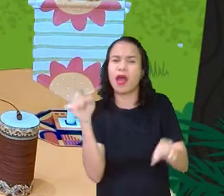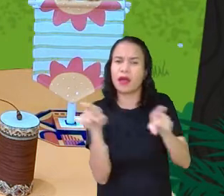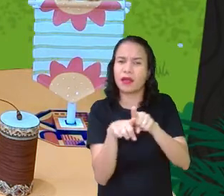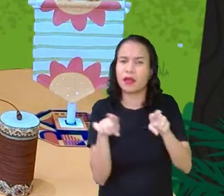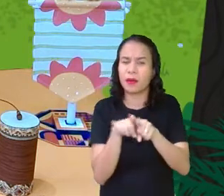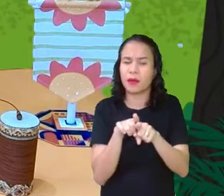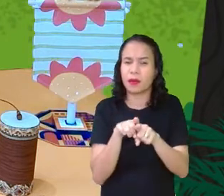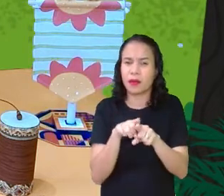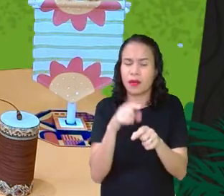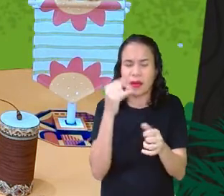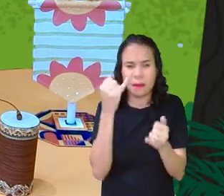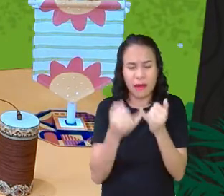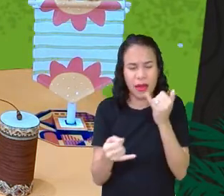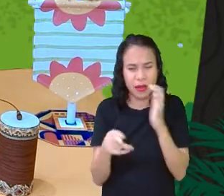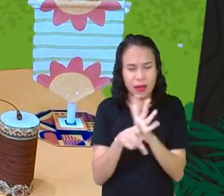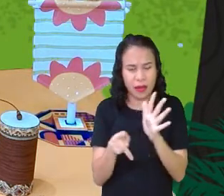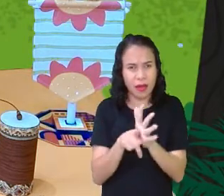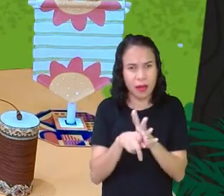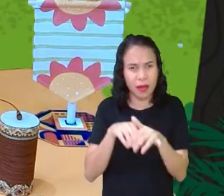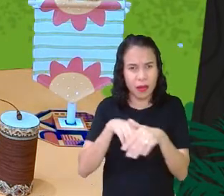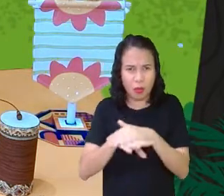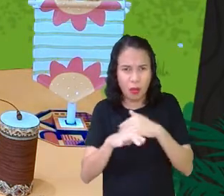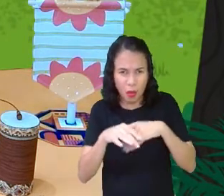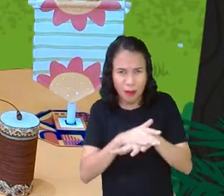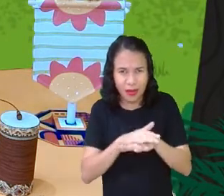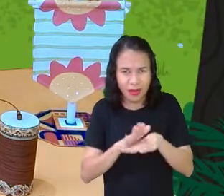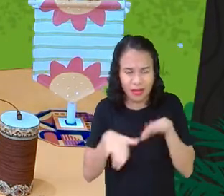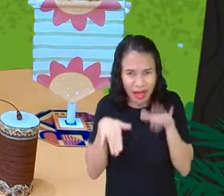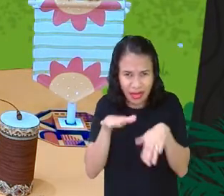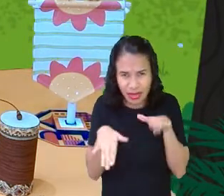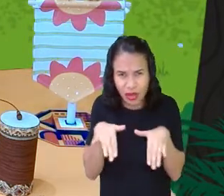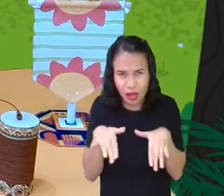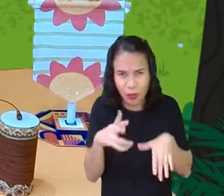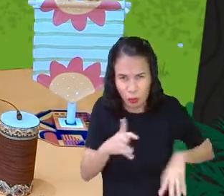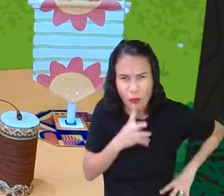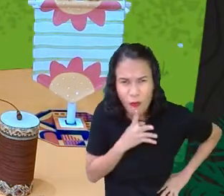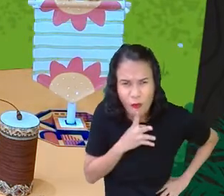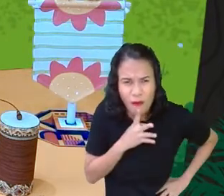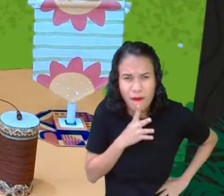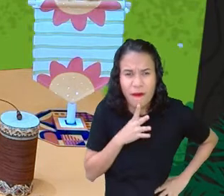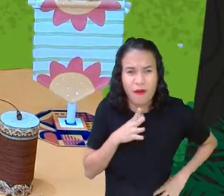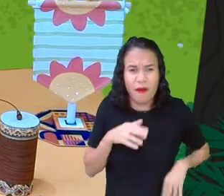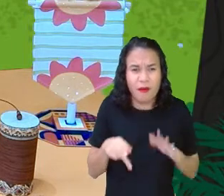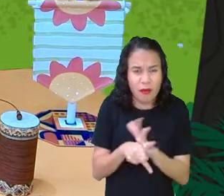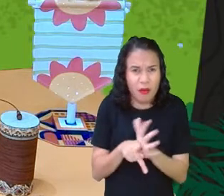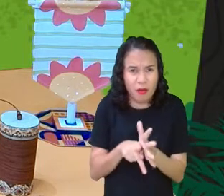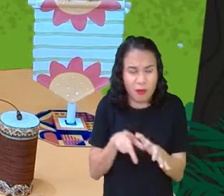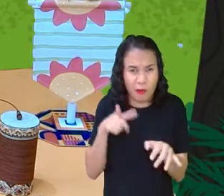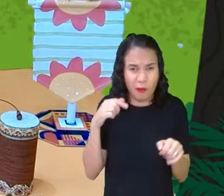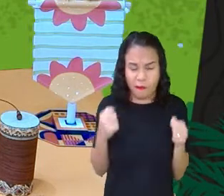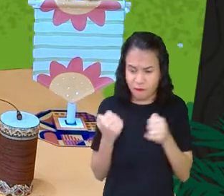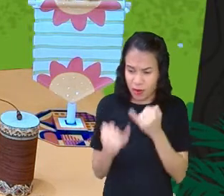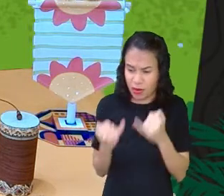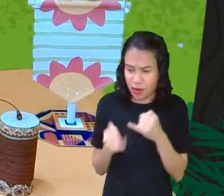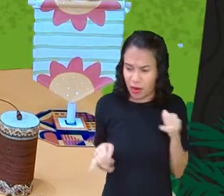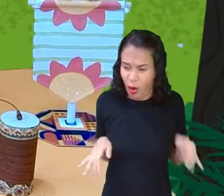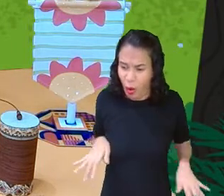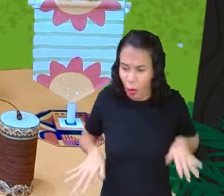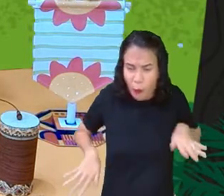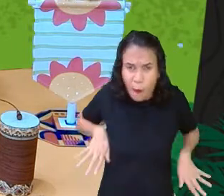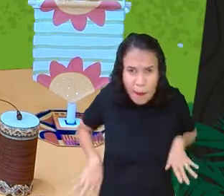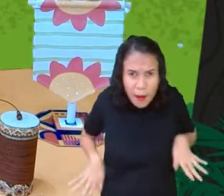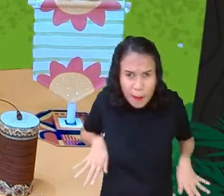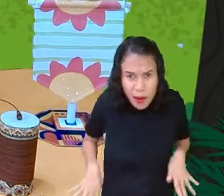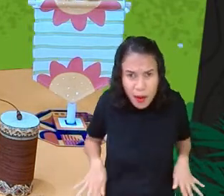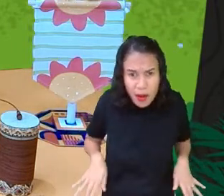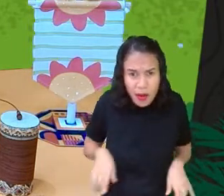ele roçava as patas traseiras. Não sei se você sabe que bicho é esse. Ele roçava as patas traseiras. E quando ele roçava a